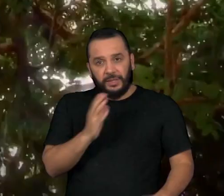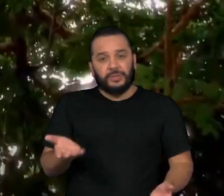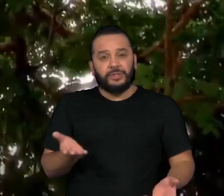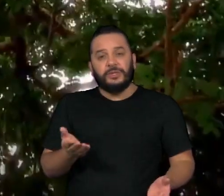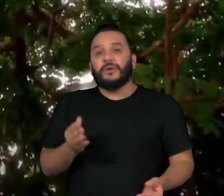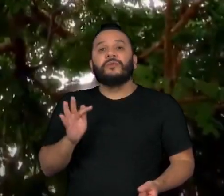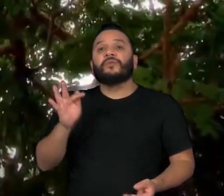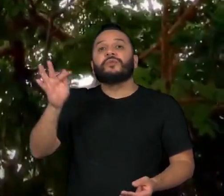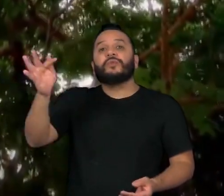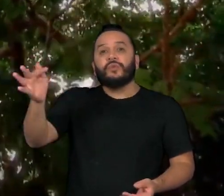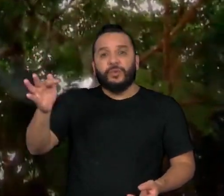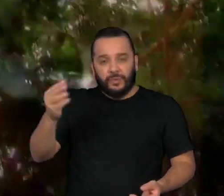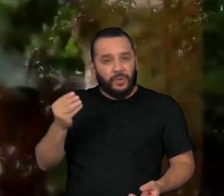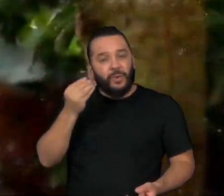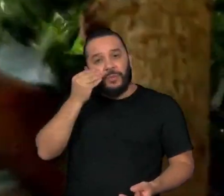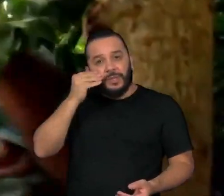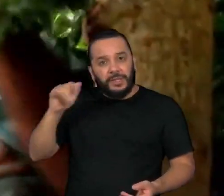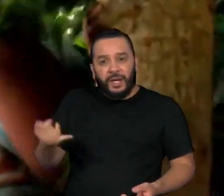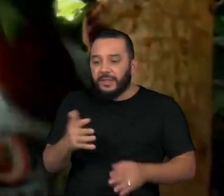gente está tendo?